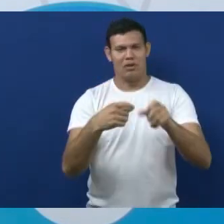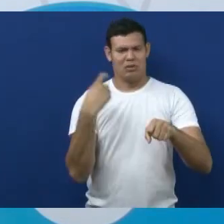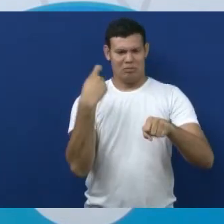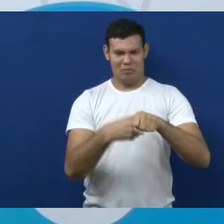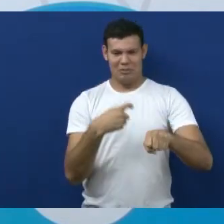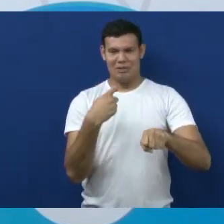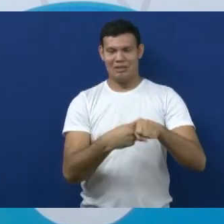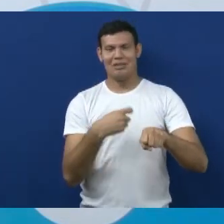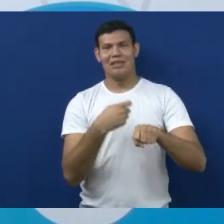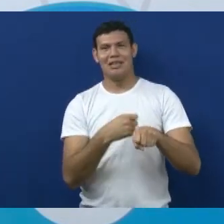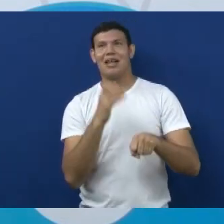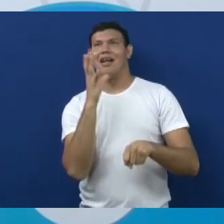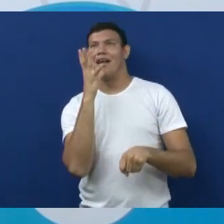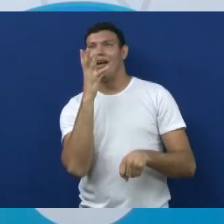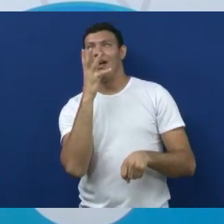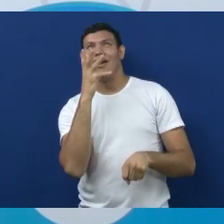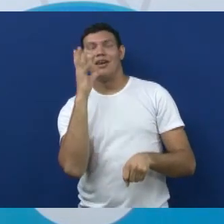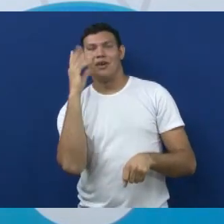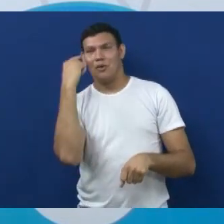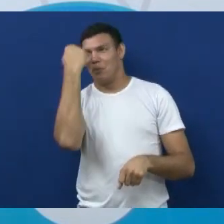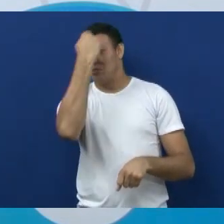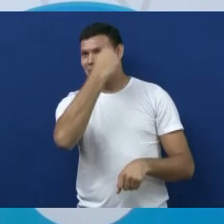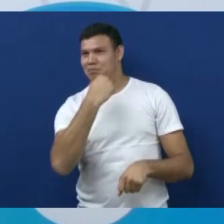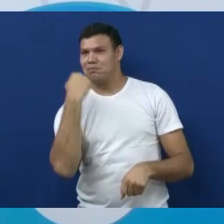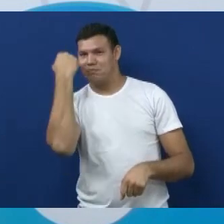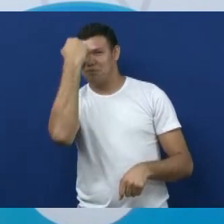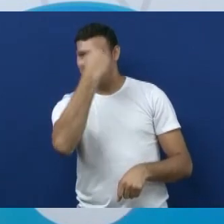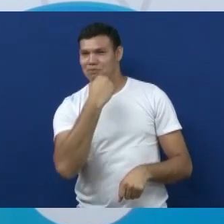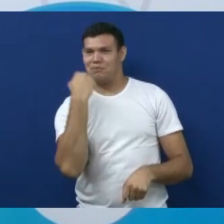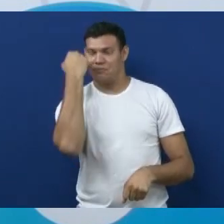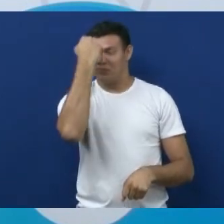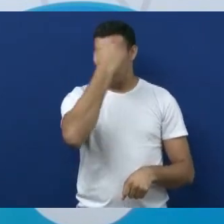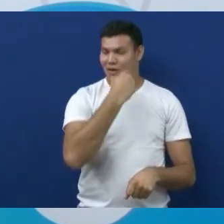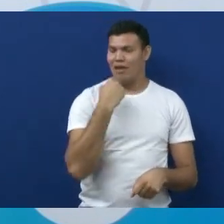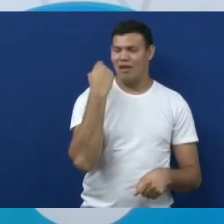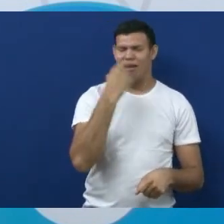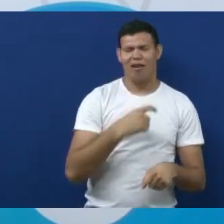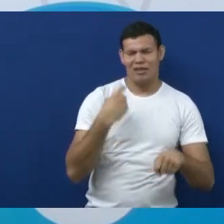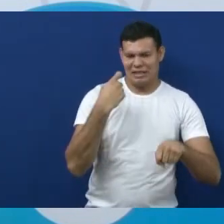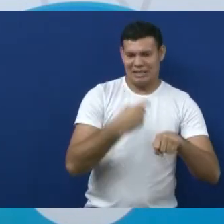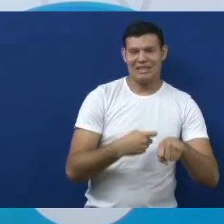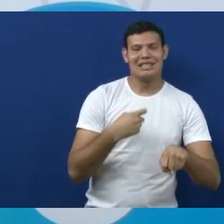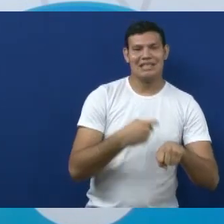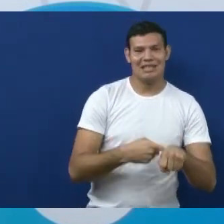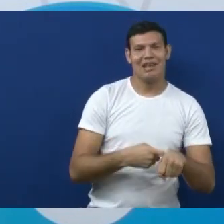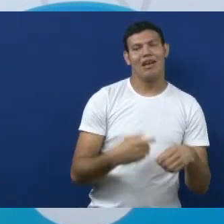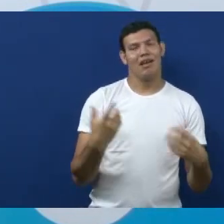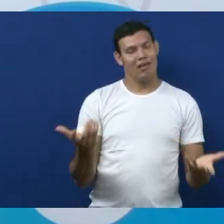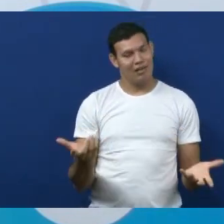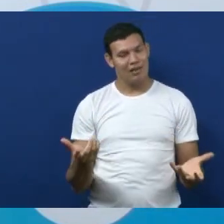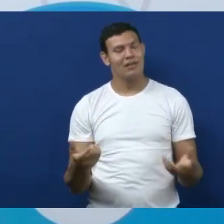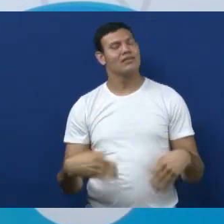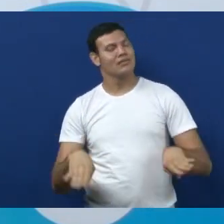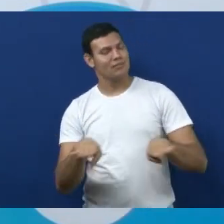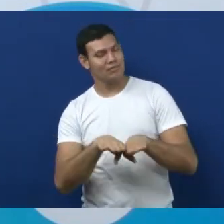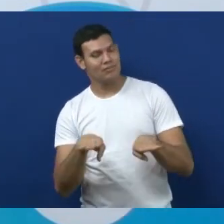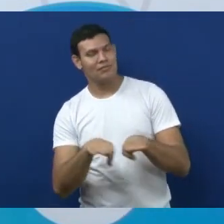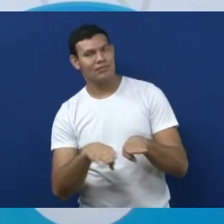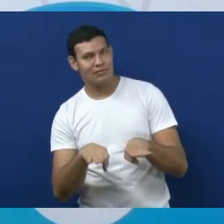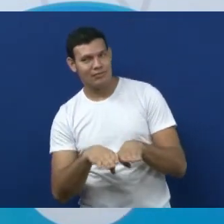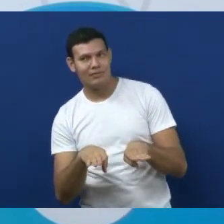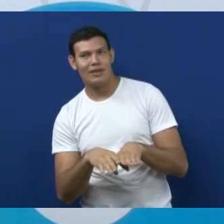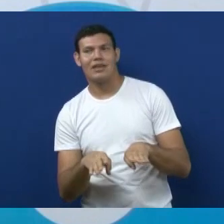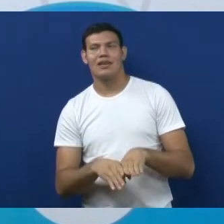sólido por um processo de solidificação. Dá para passar do sólido direto para o gasoso? Também. Vai ser chamado